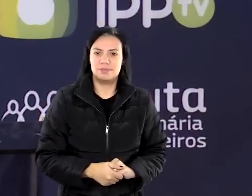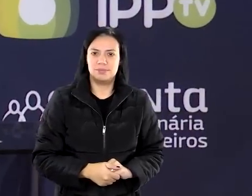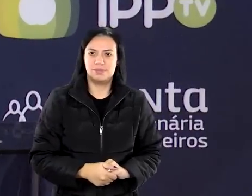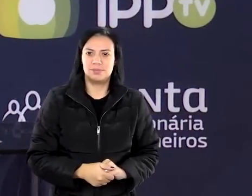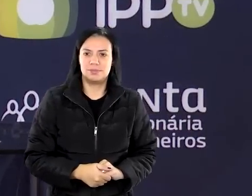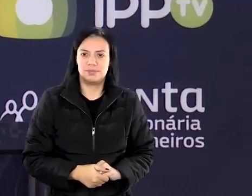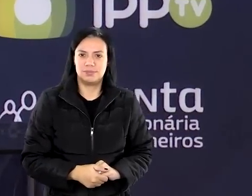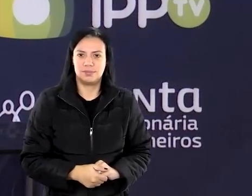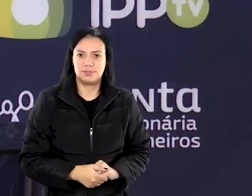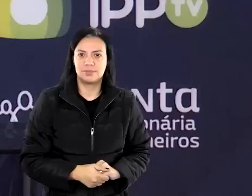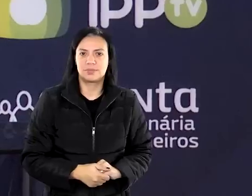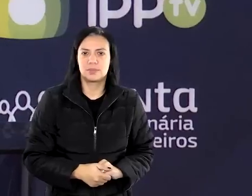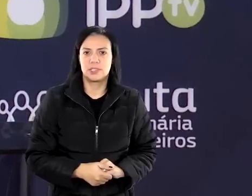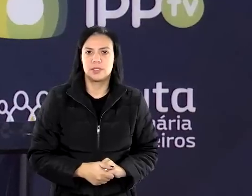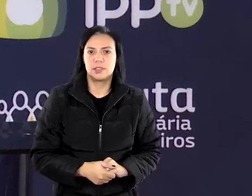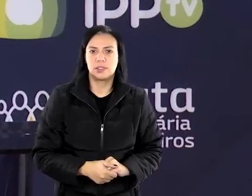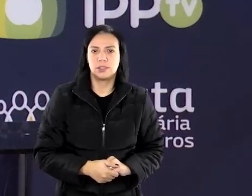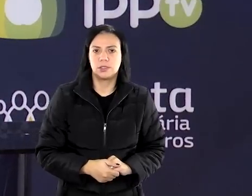Quarto lugar.